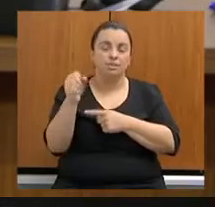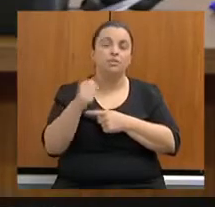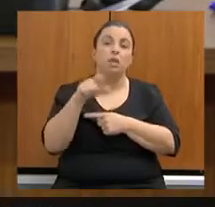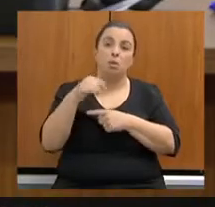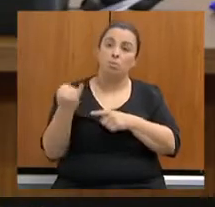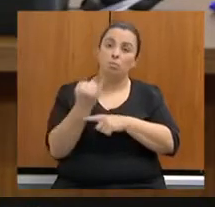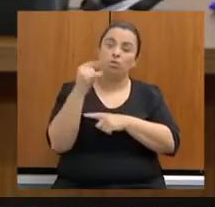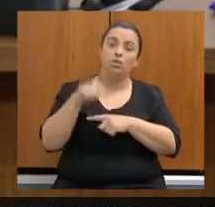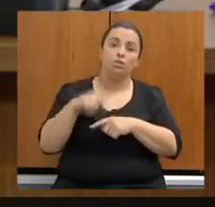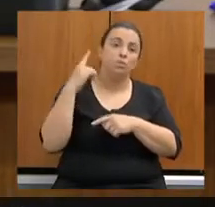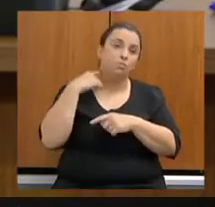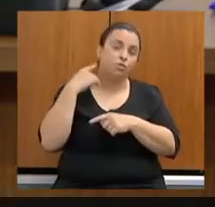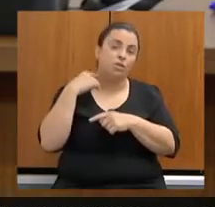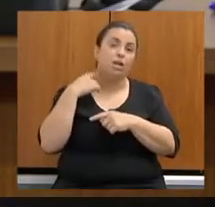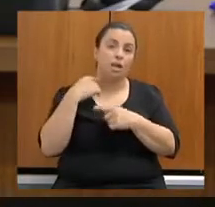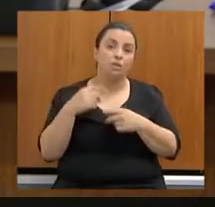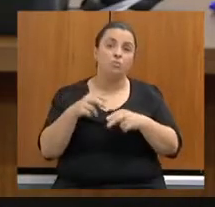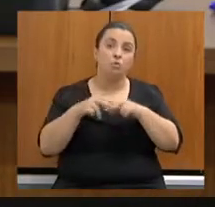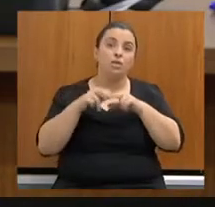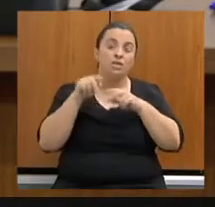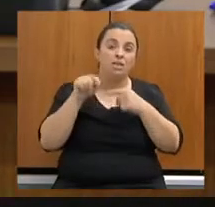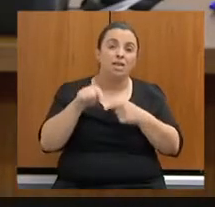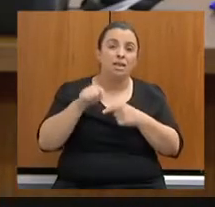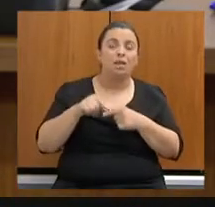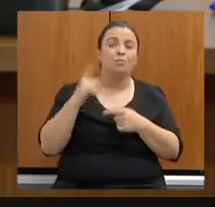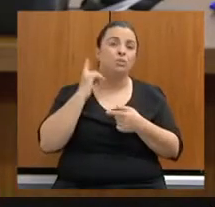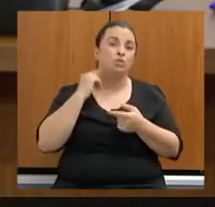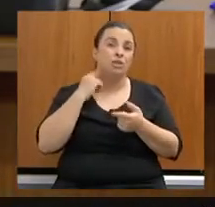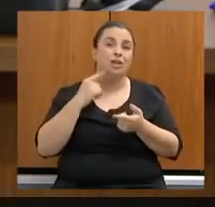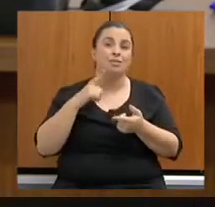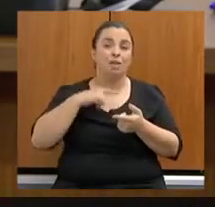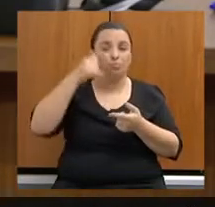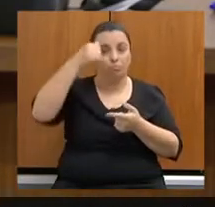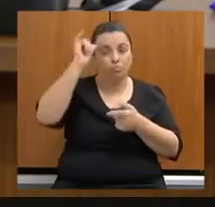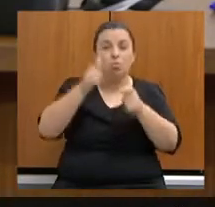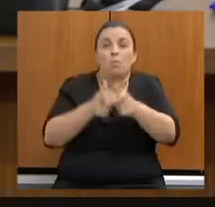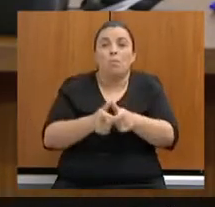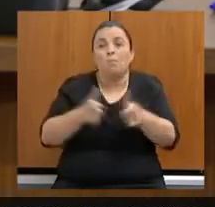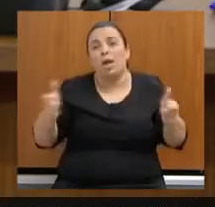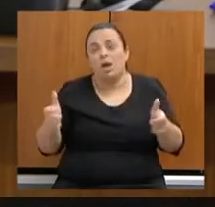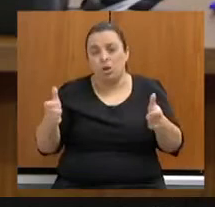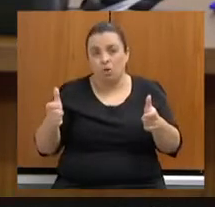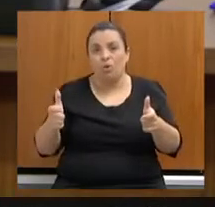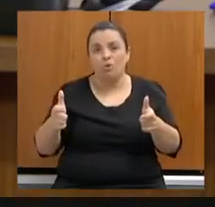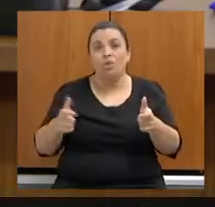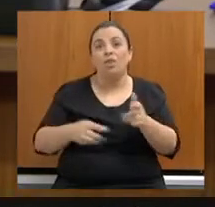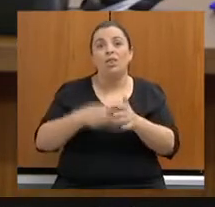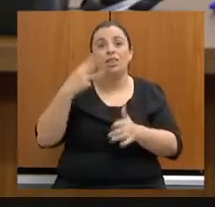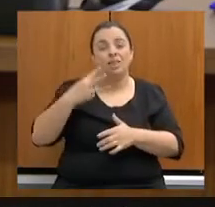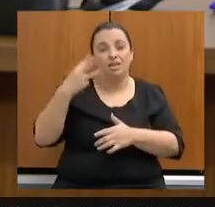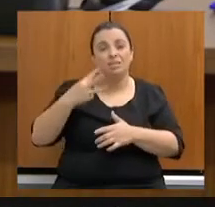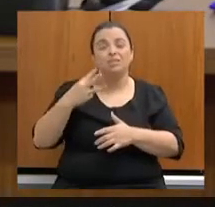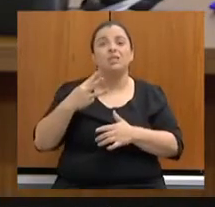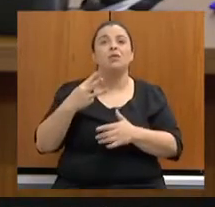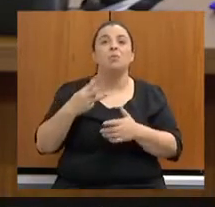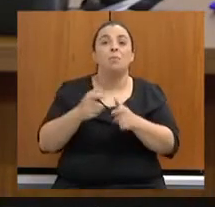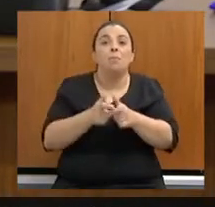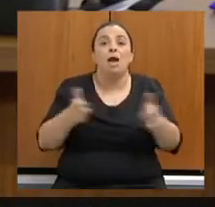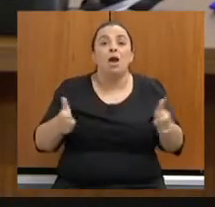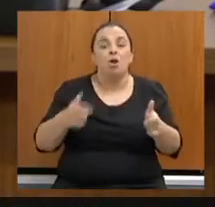maior maior rebanho de gado de leite e o terceiro maior rebanho de gado de corte